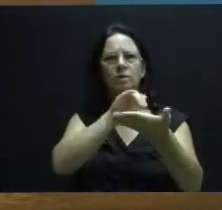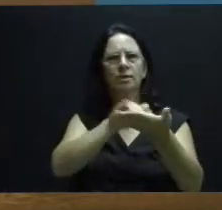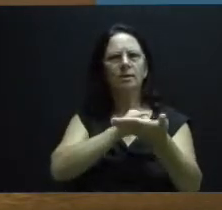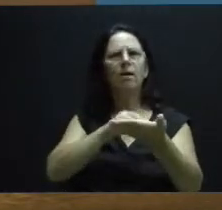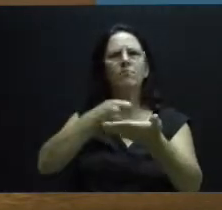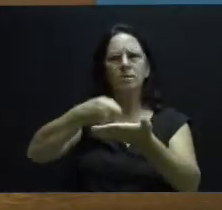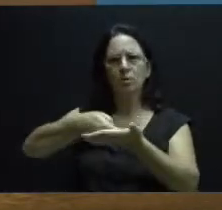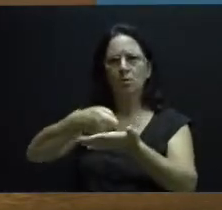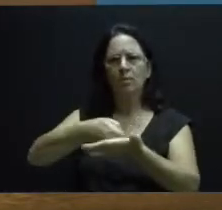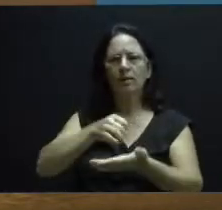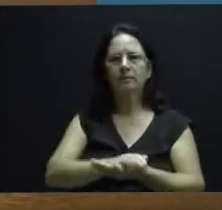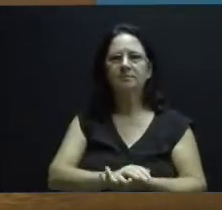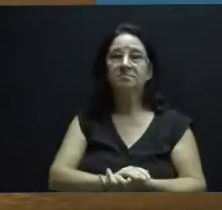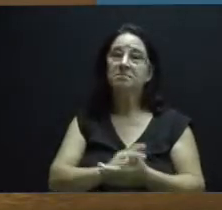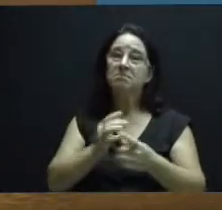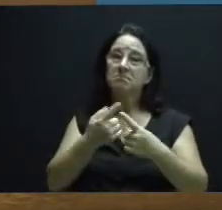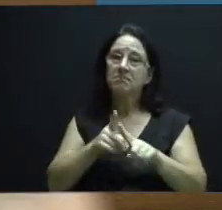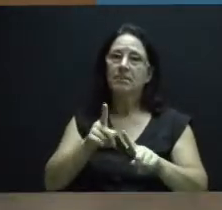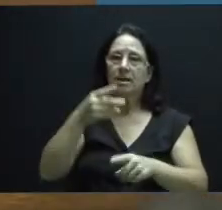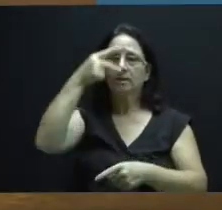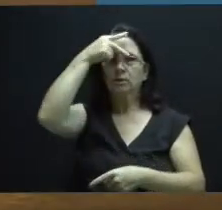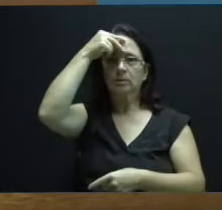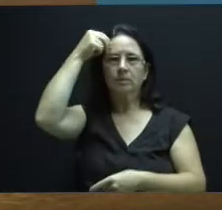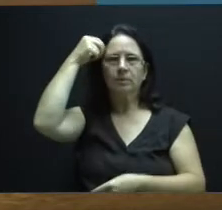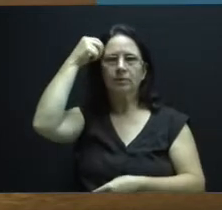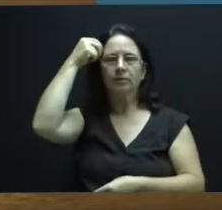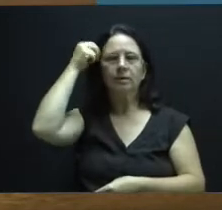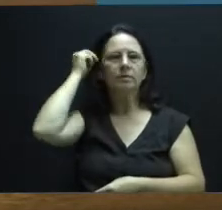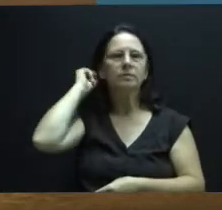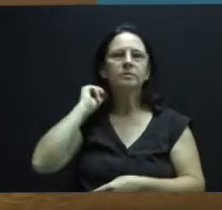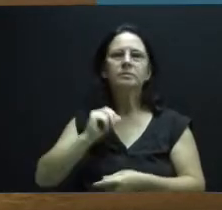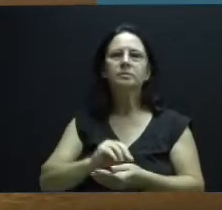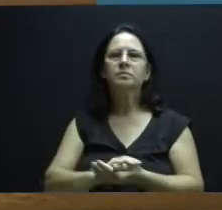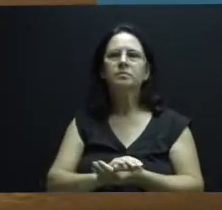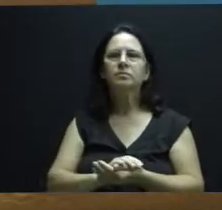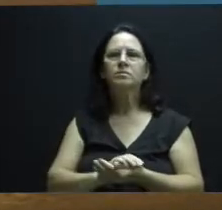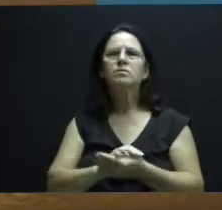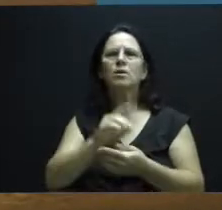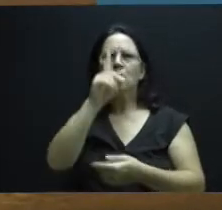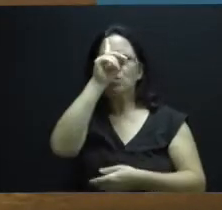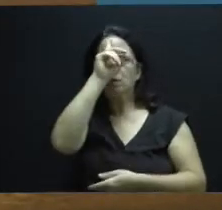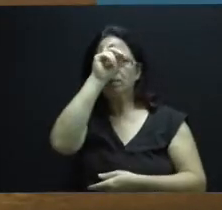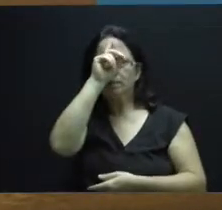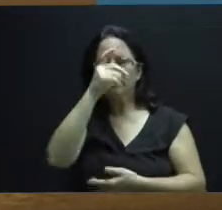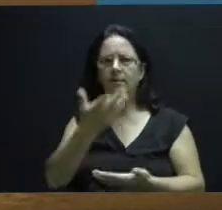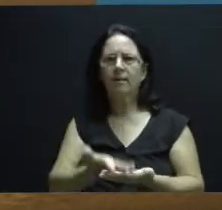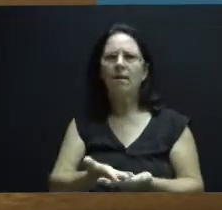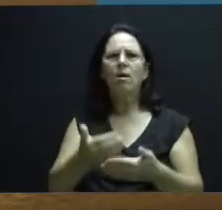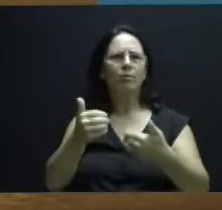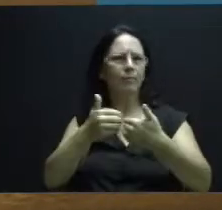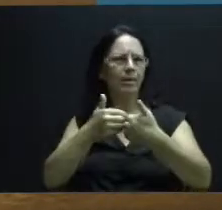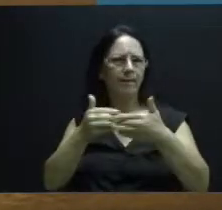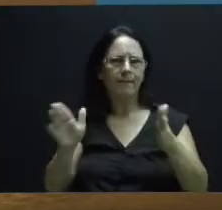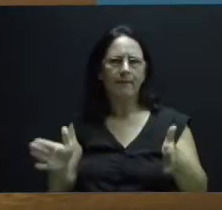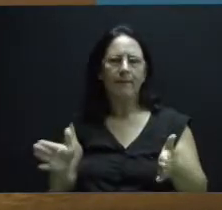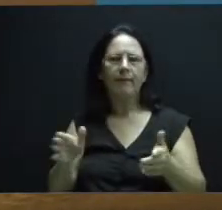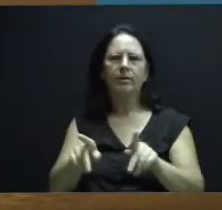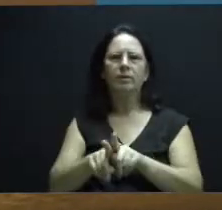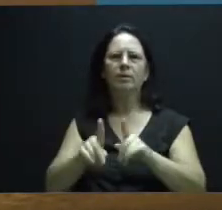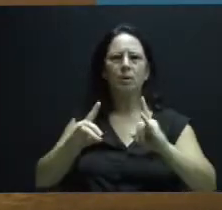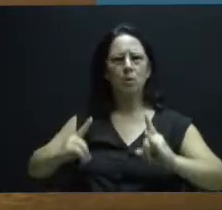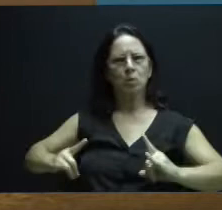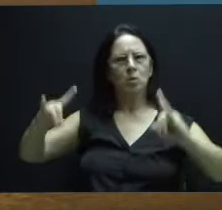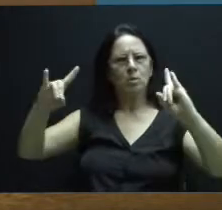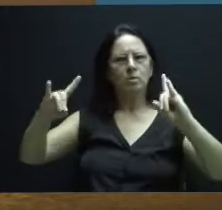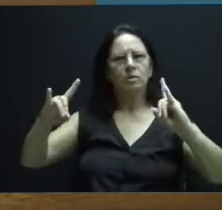sobre o prefeito é na questão hospital é reaberto complexo hospitalar de